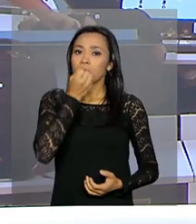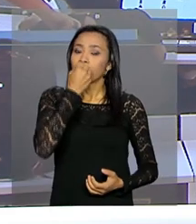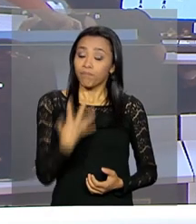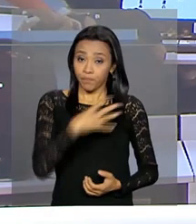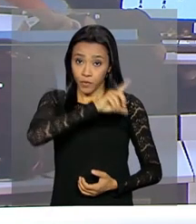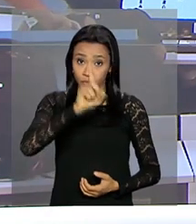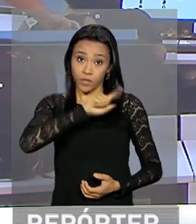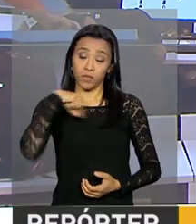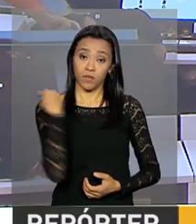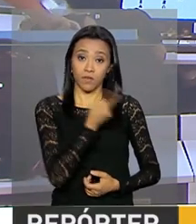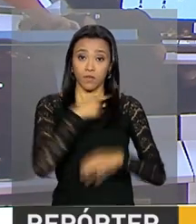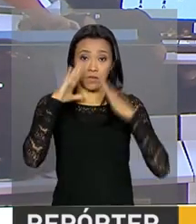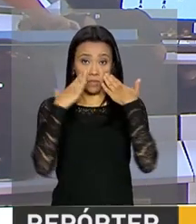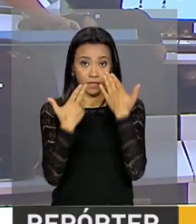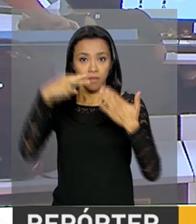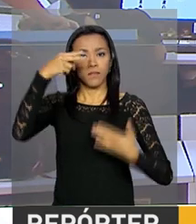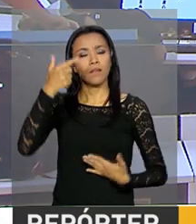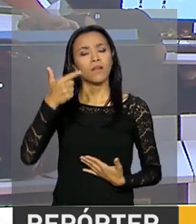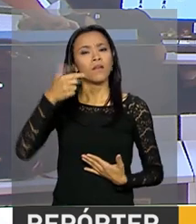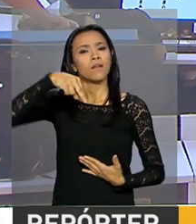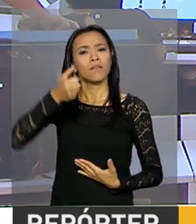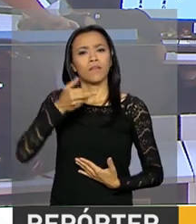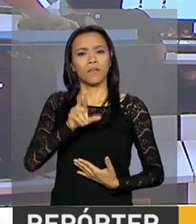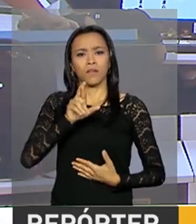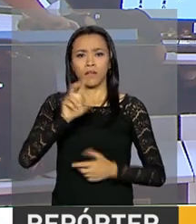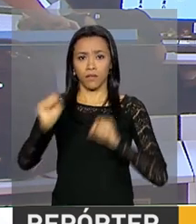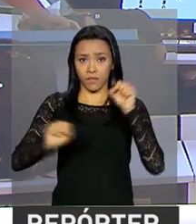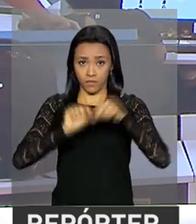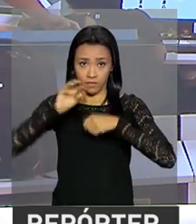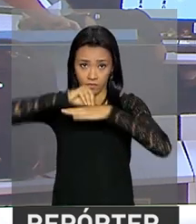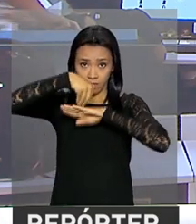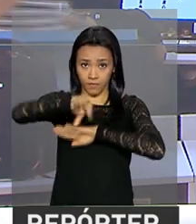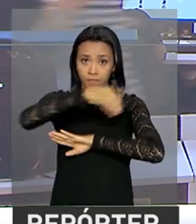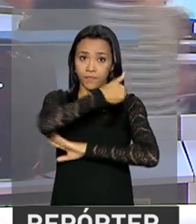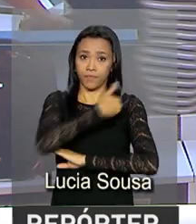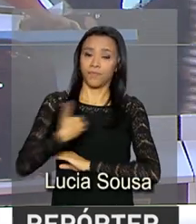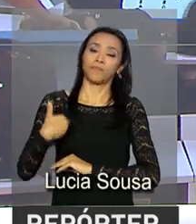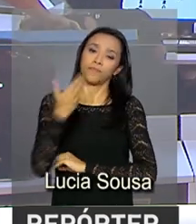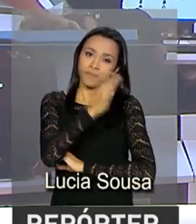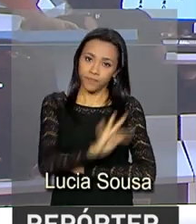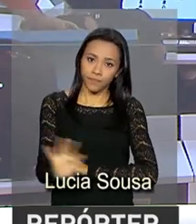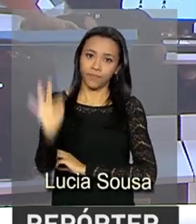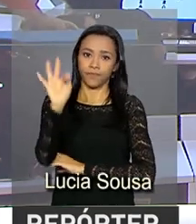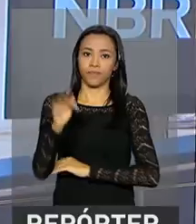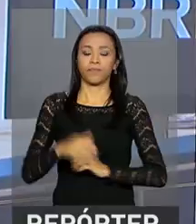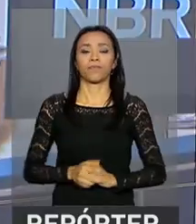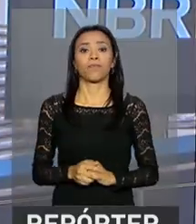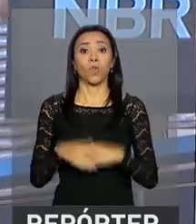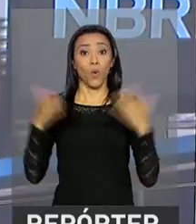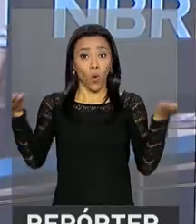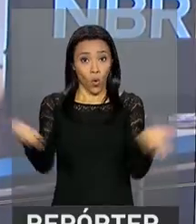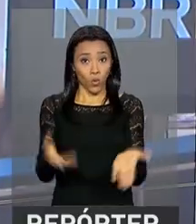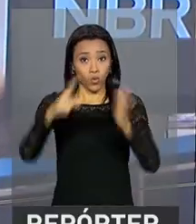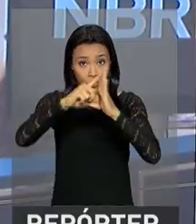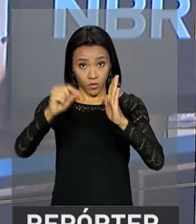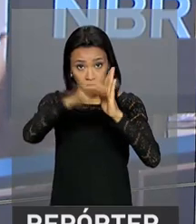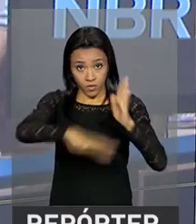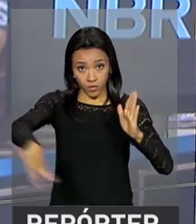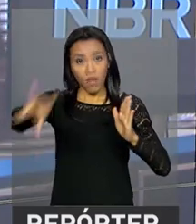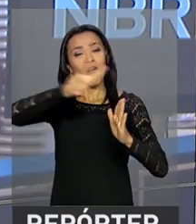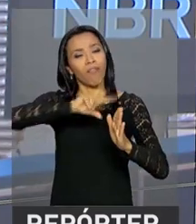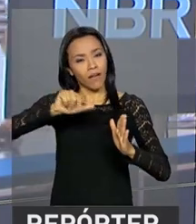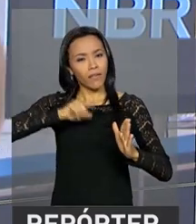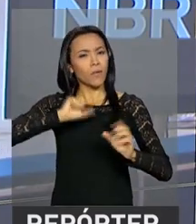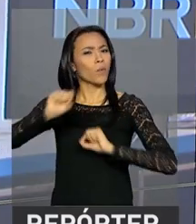Olá, bom dia. Estamos de volta com mais uma edição do Repórter NBR e as notícias do governo federal. Hoje no Palácio do Planalto vai ter